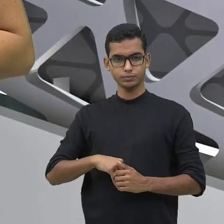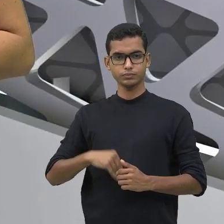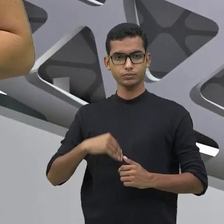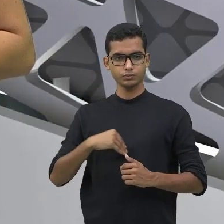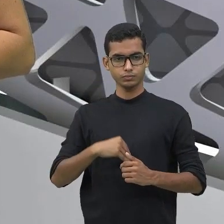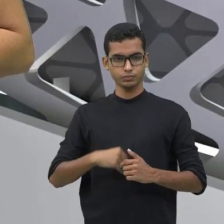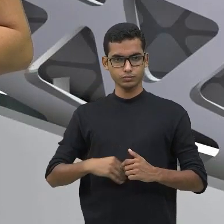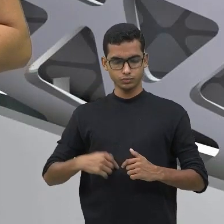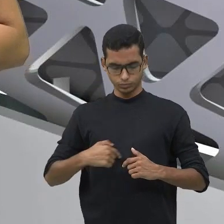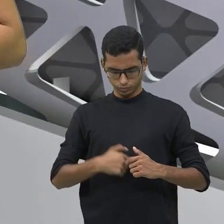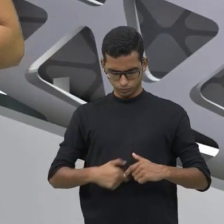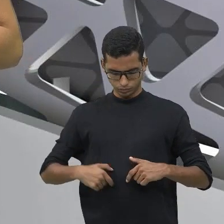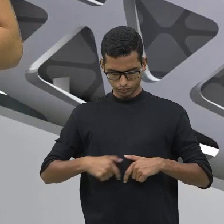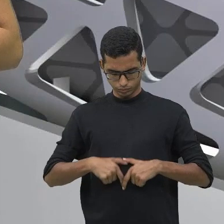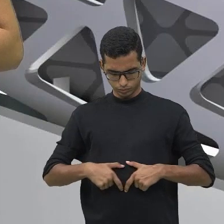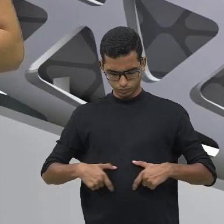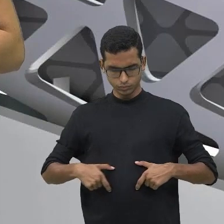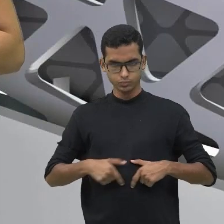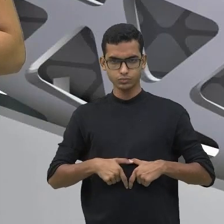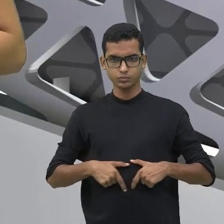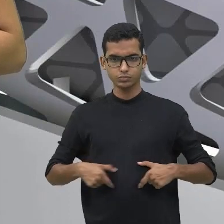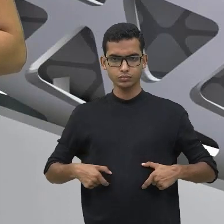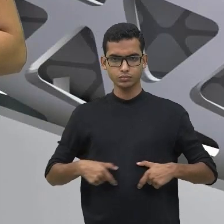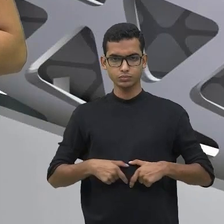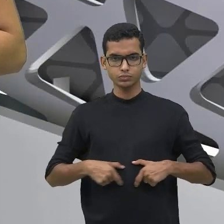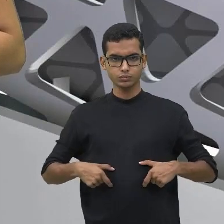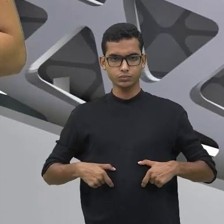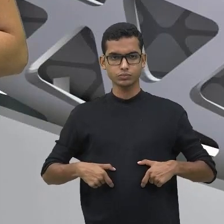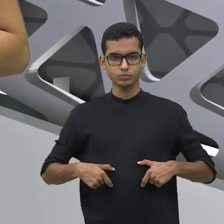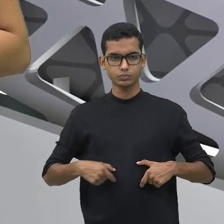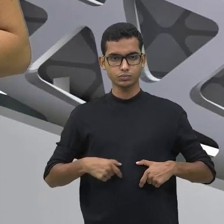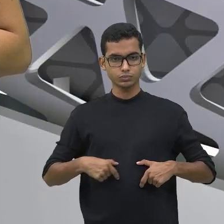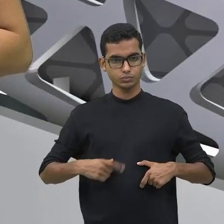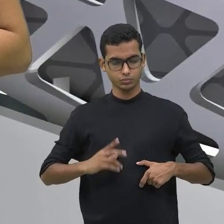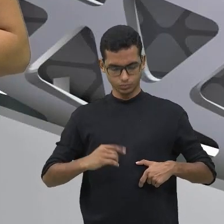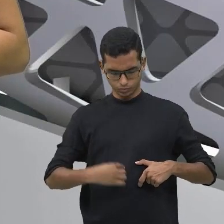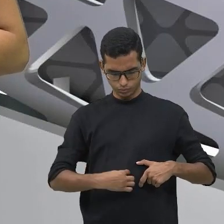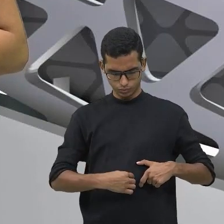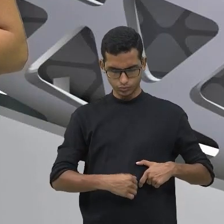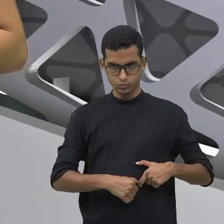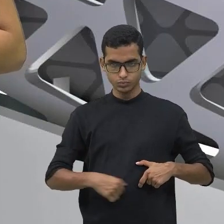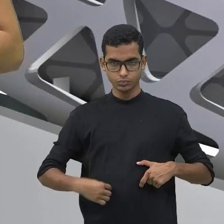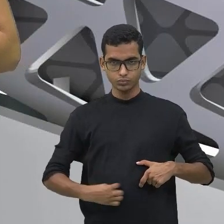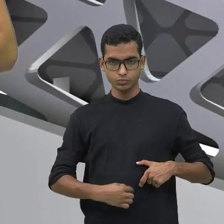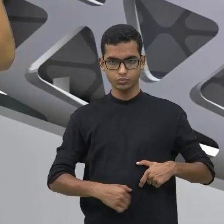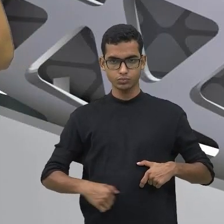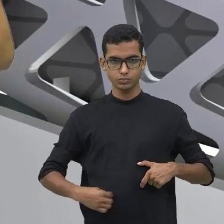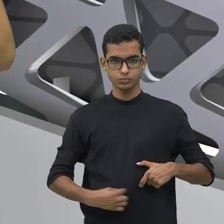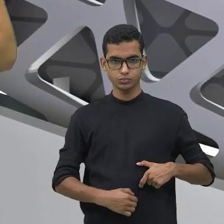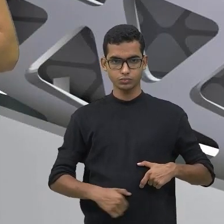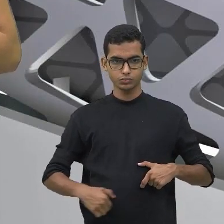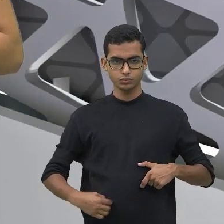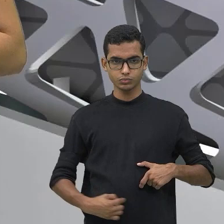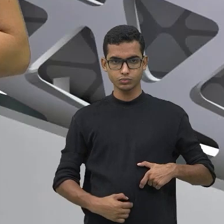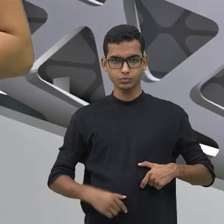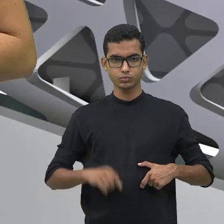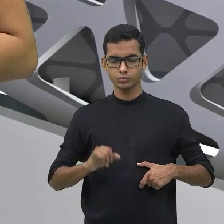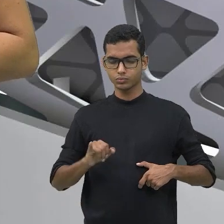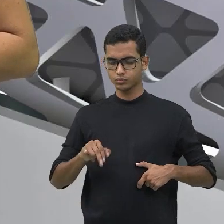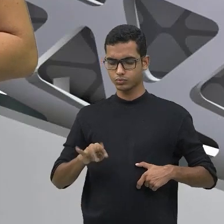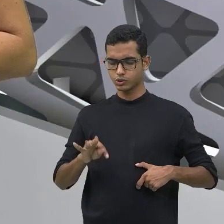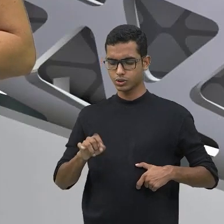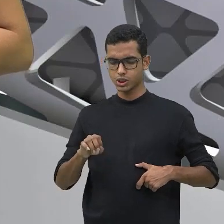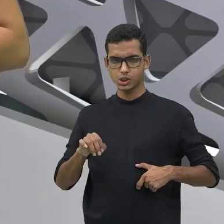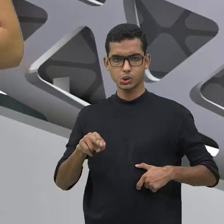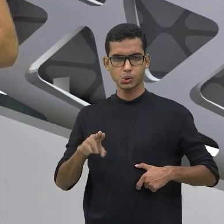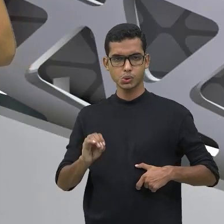esôfago, estômago, que é essa bolsa bem aqui. Intestino delgado, que é esse no meio. E